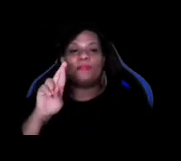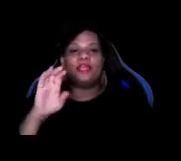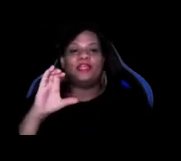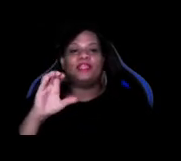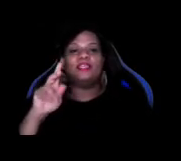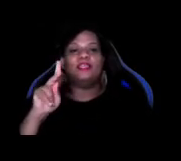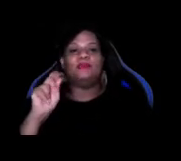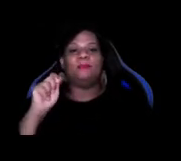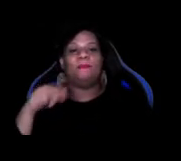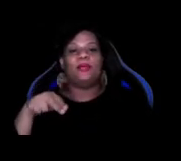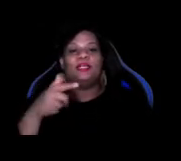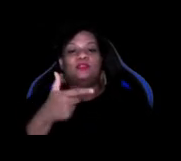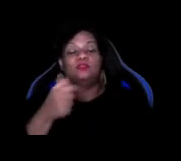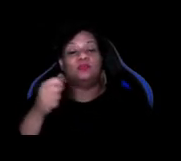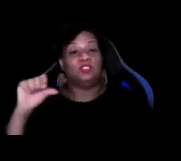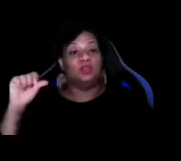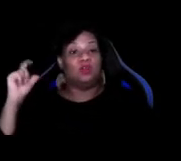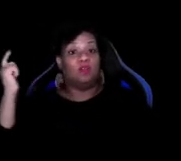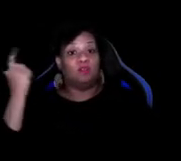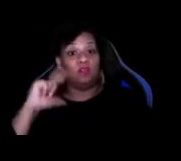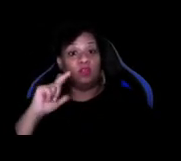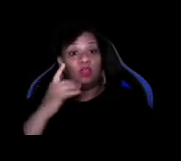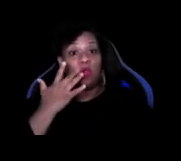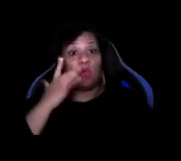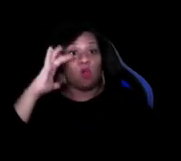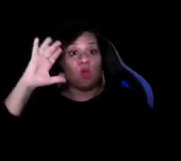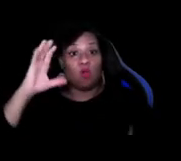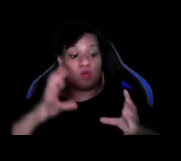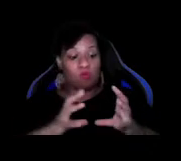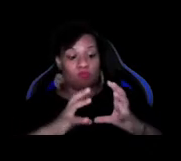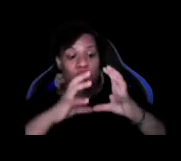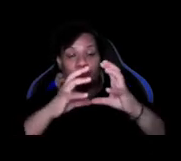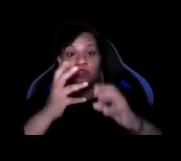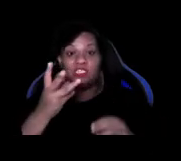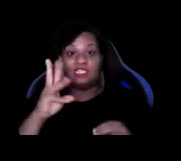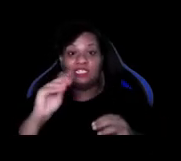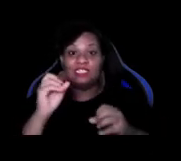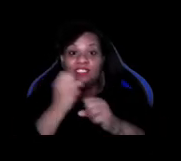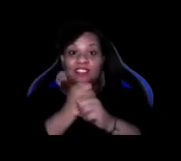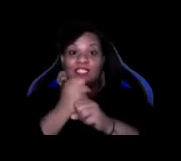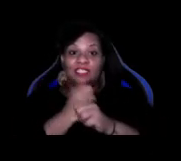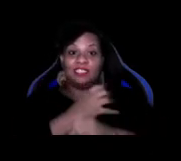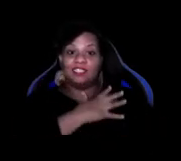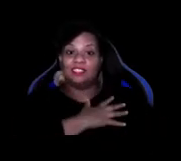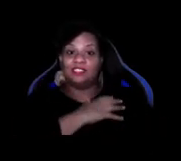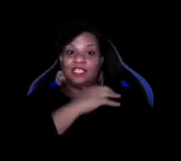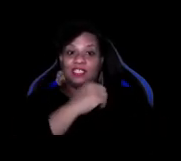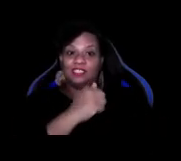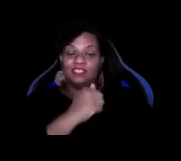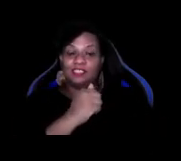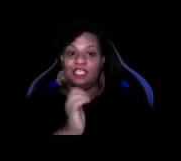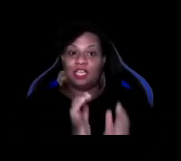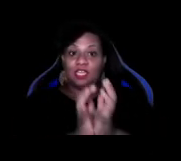de Ouro de 30 anos de Axé em 2015 e cerimônia da Tocha Olímpica